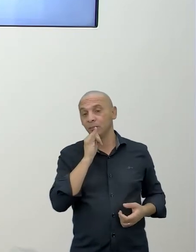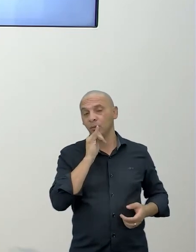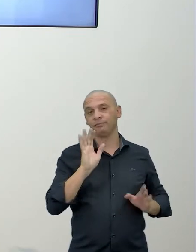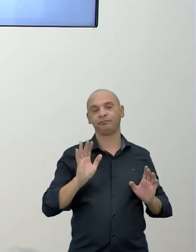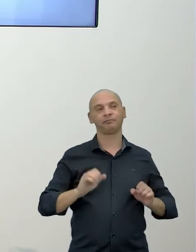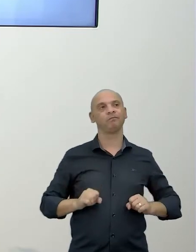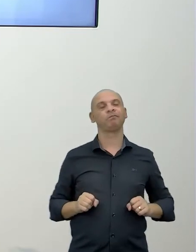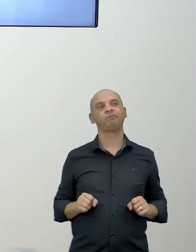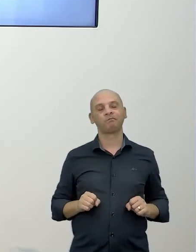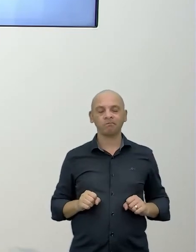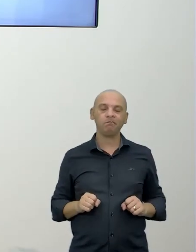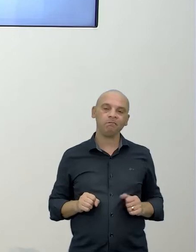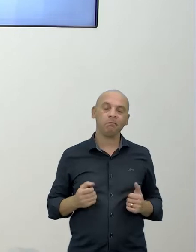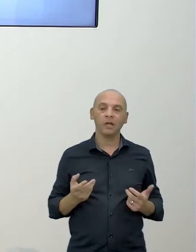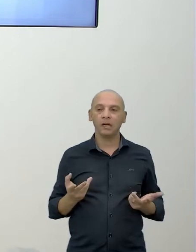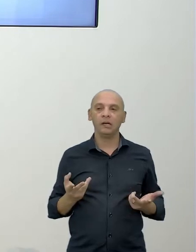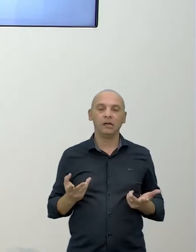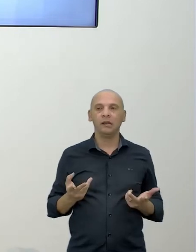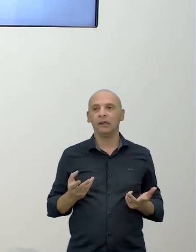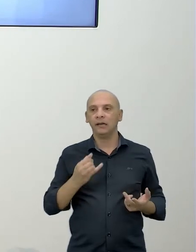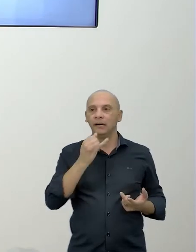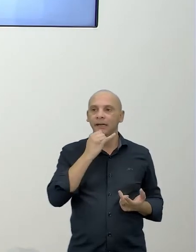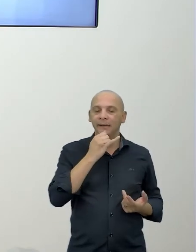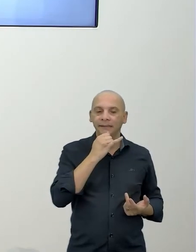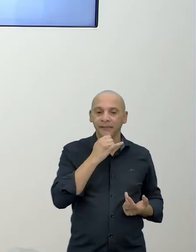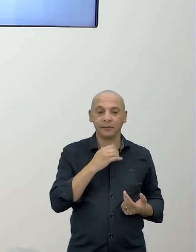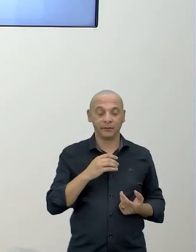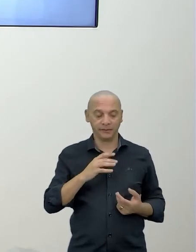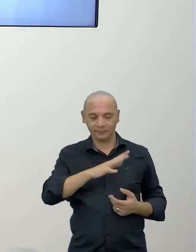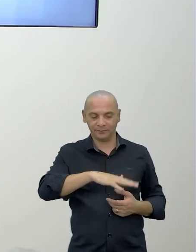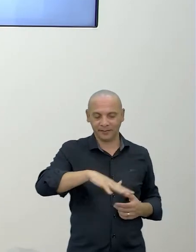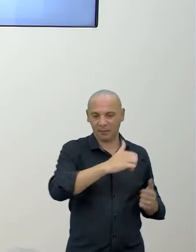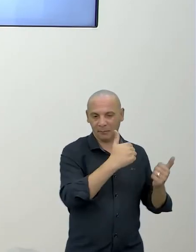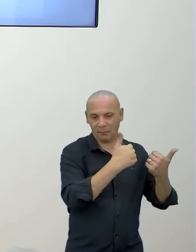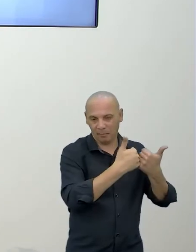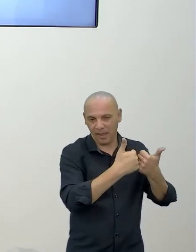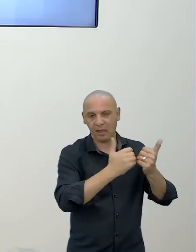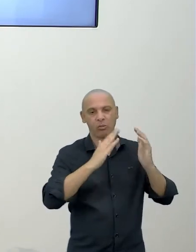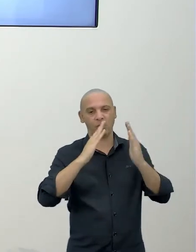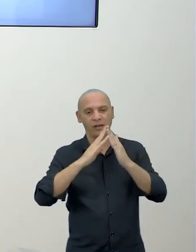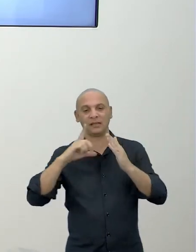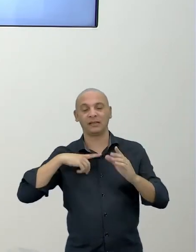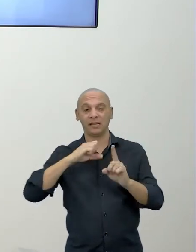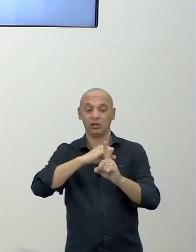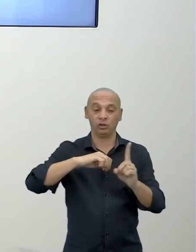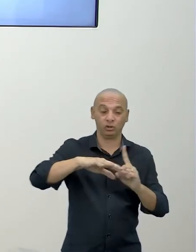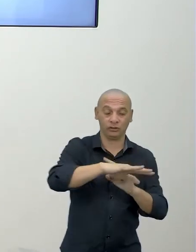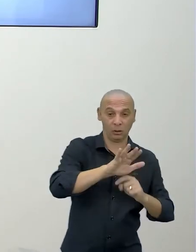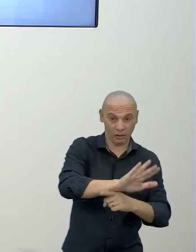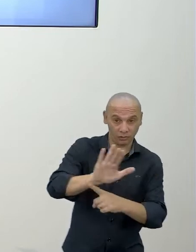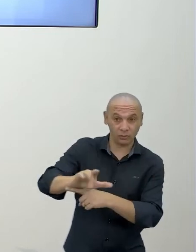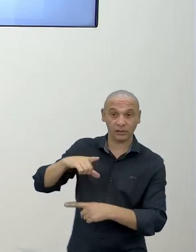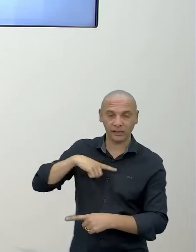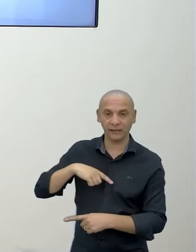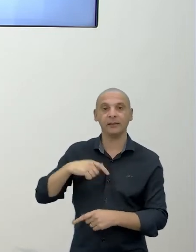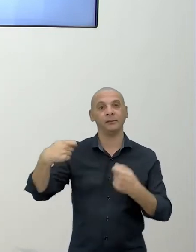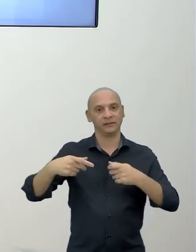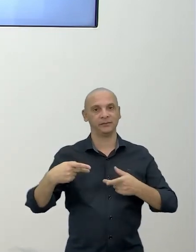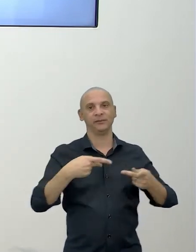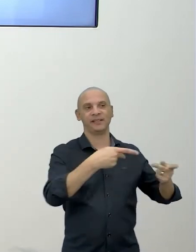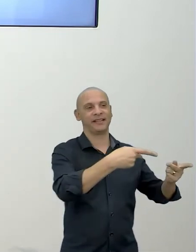esse assunto, provavelmente você vai ter que fazer entrevista. Se você tiver que, por exemplo, entender se